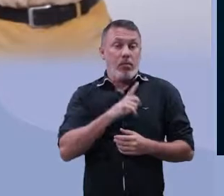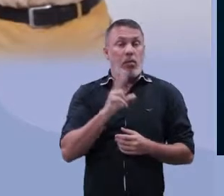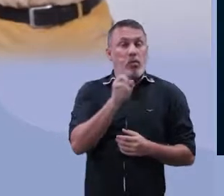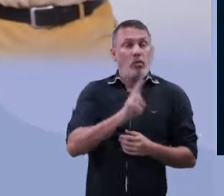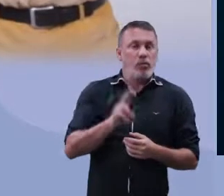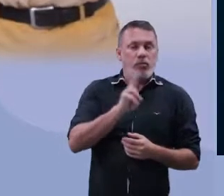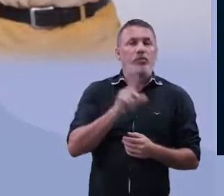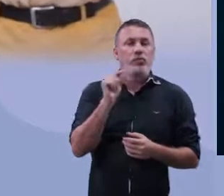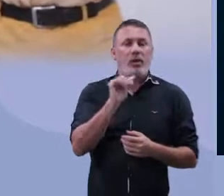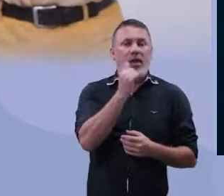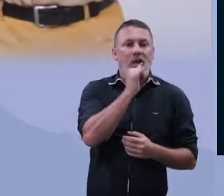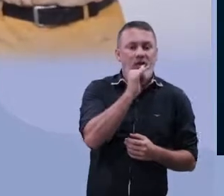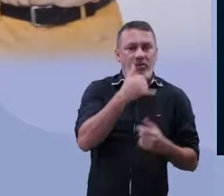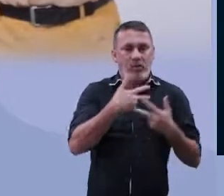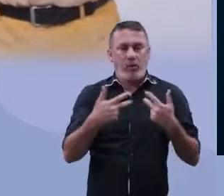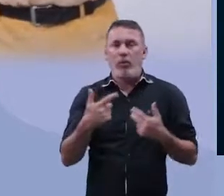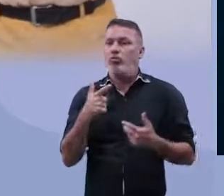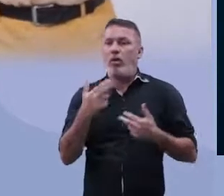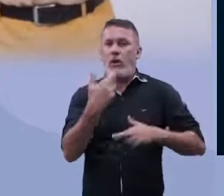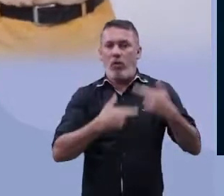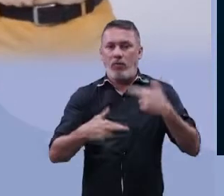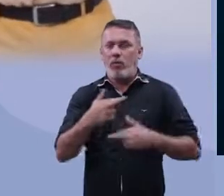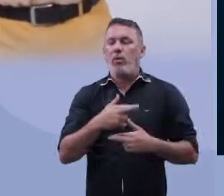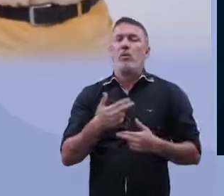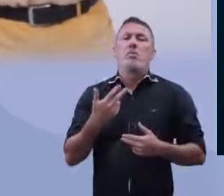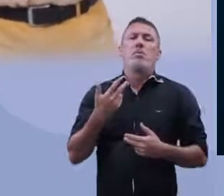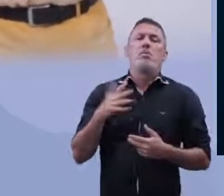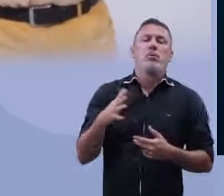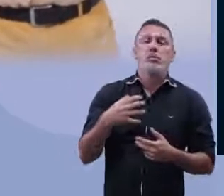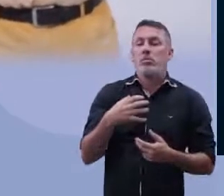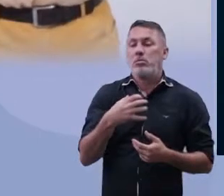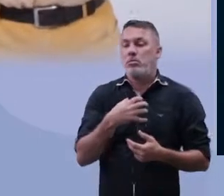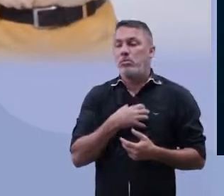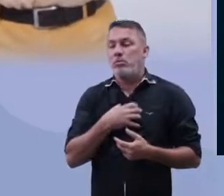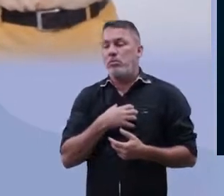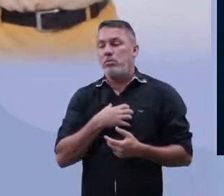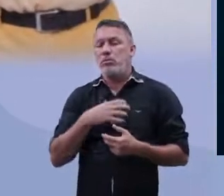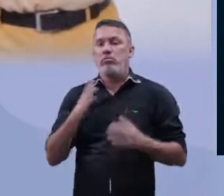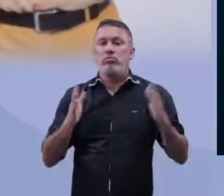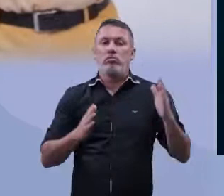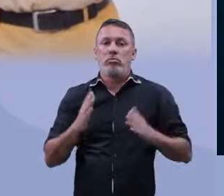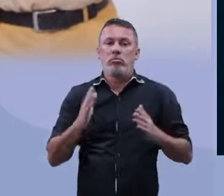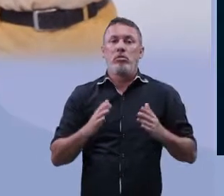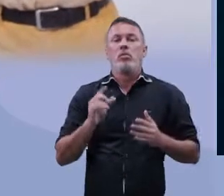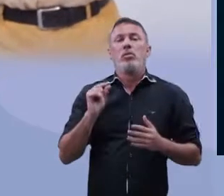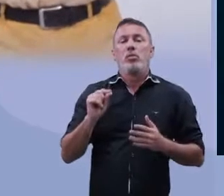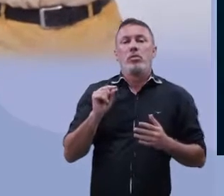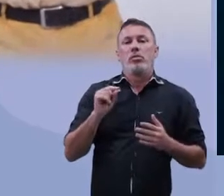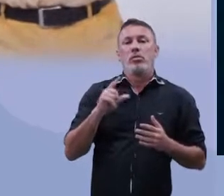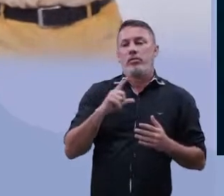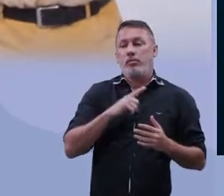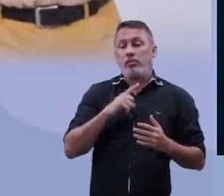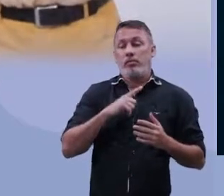utilização de energias não renováveis em torno de aproximadamente 37%,